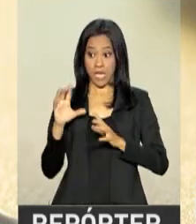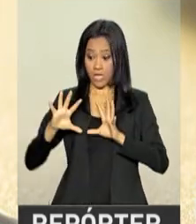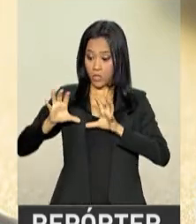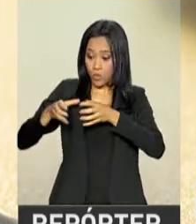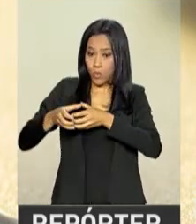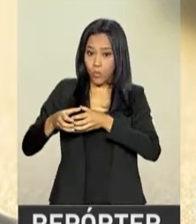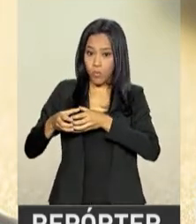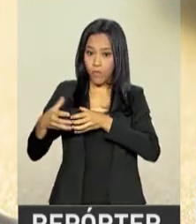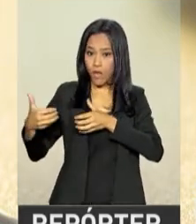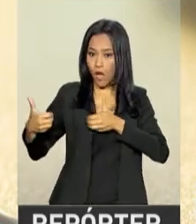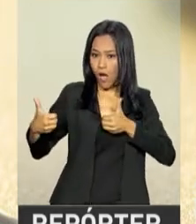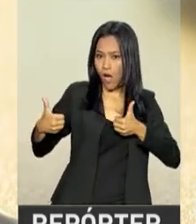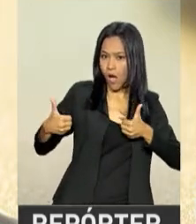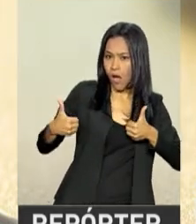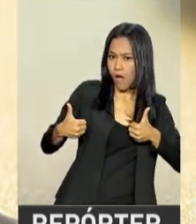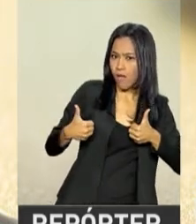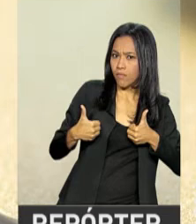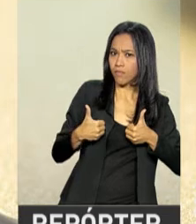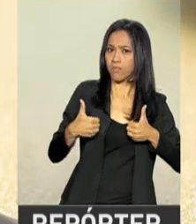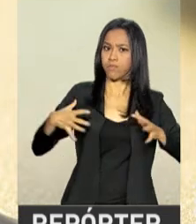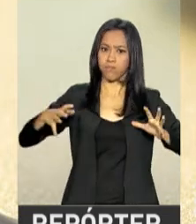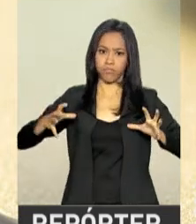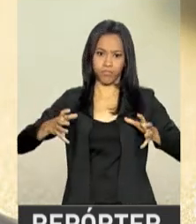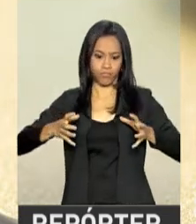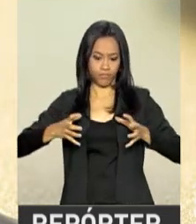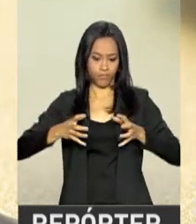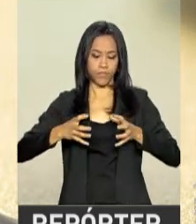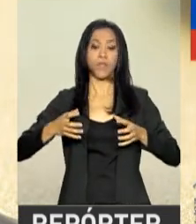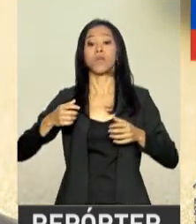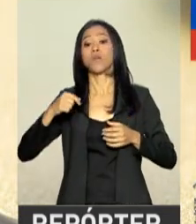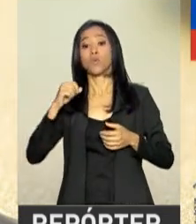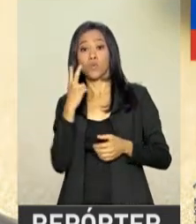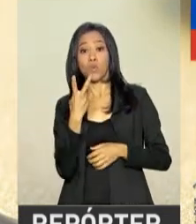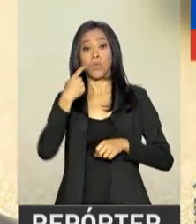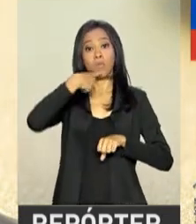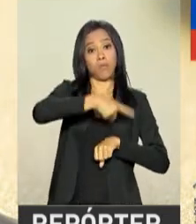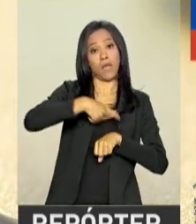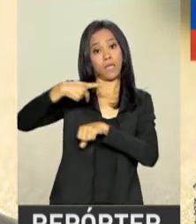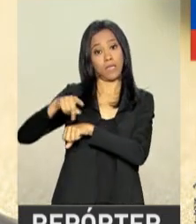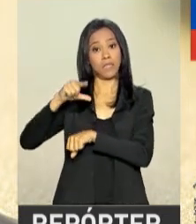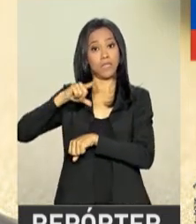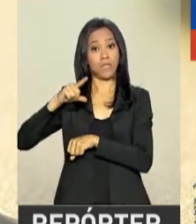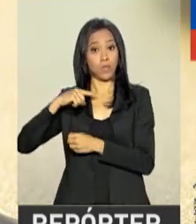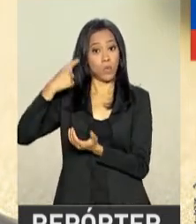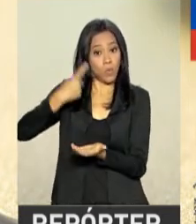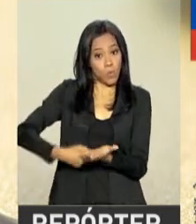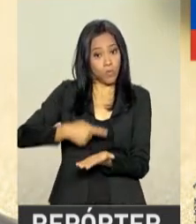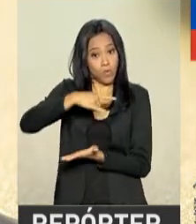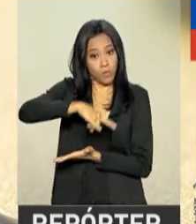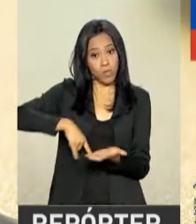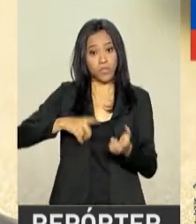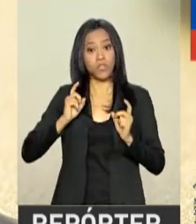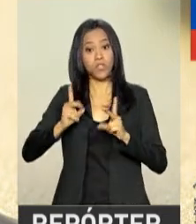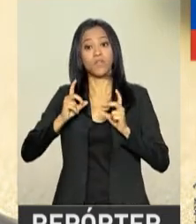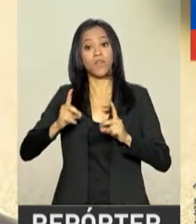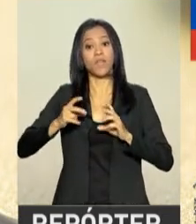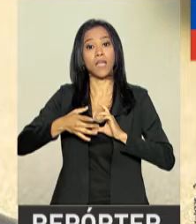vem se aproxima quando nos últimos anos os dois países têm ainda um acordo de livre comércio desde